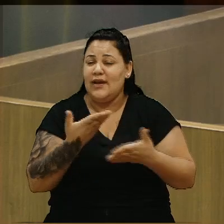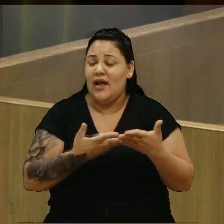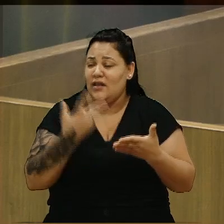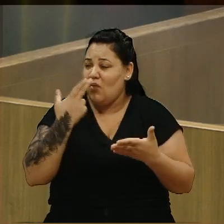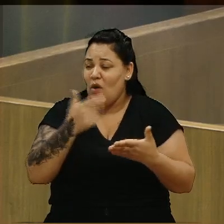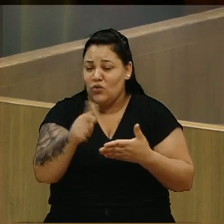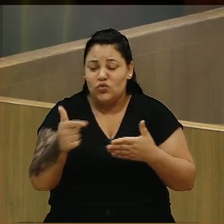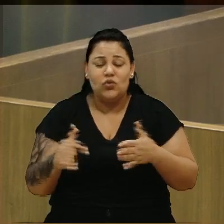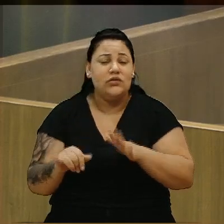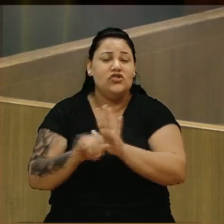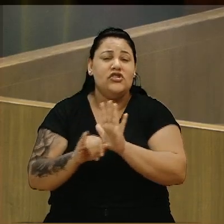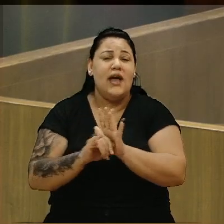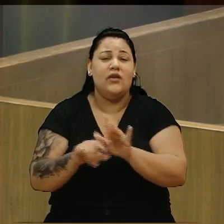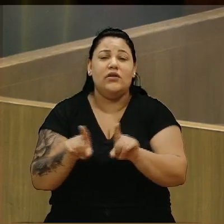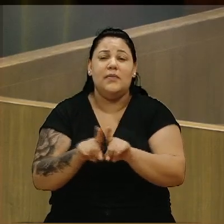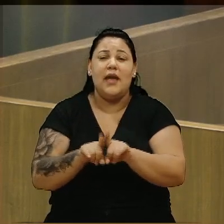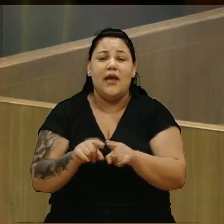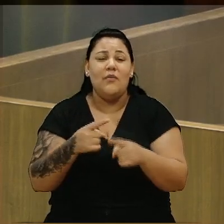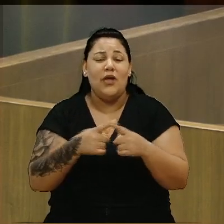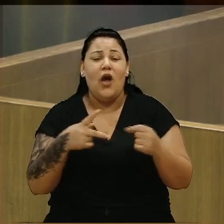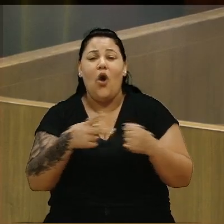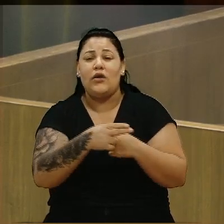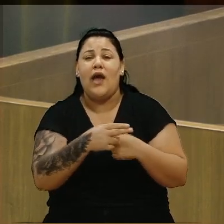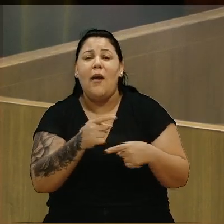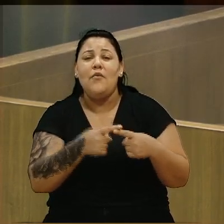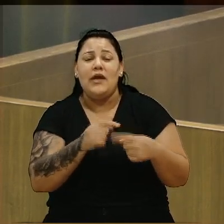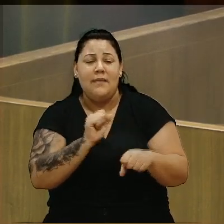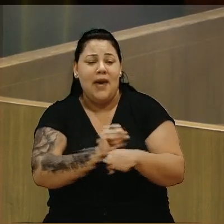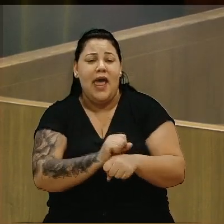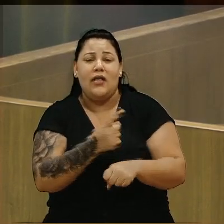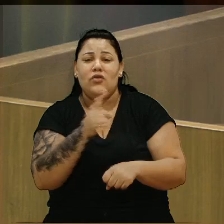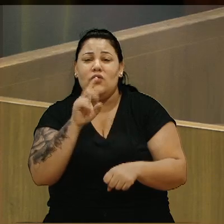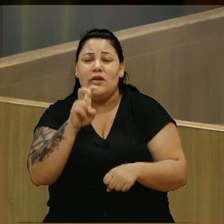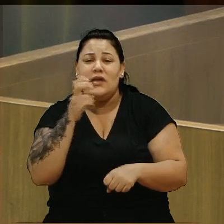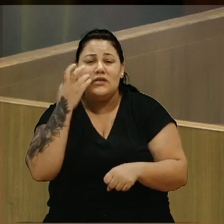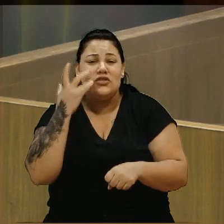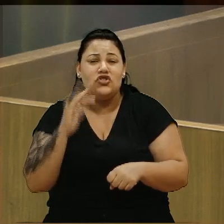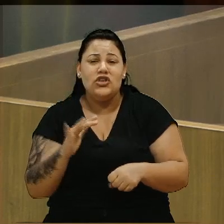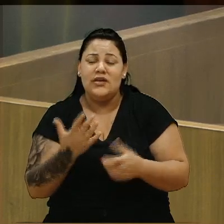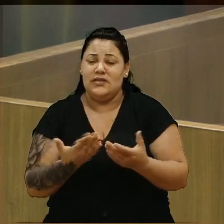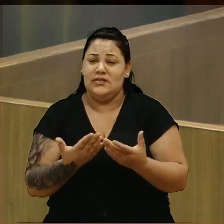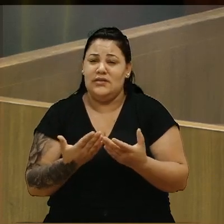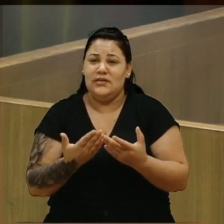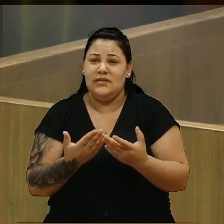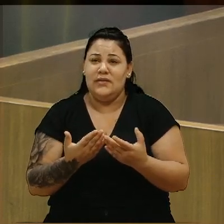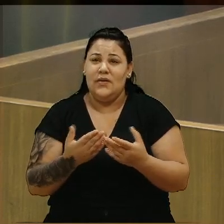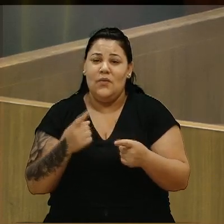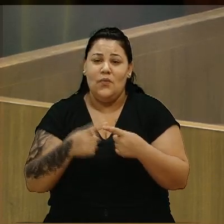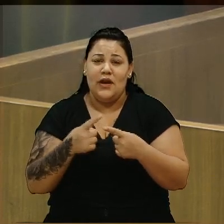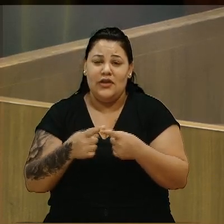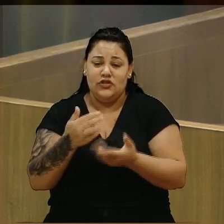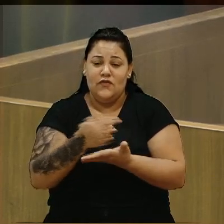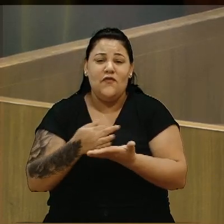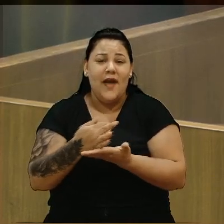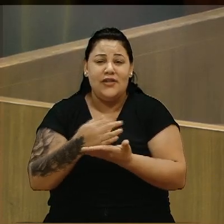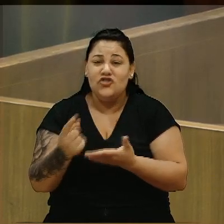outros editais? Por que ficar 15 dias paradas? Todo o processo parado por conta de férias de um